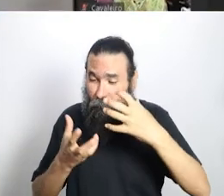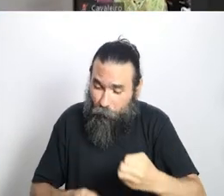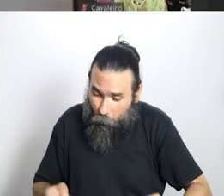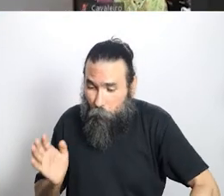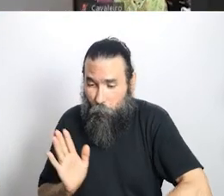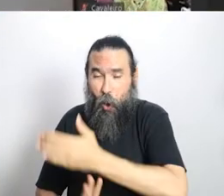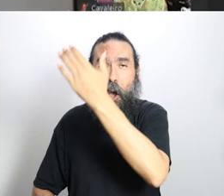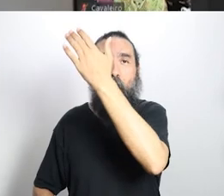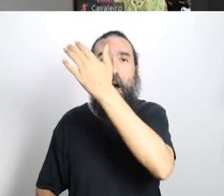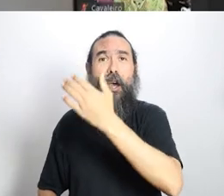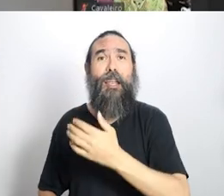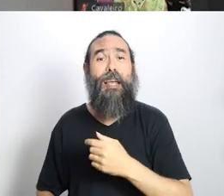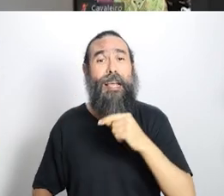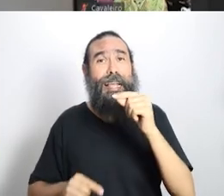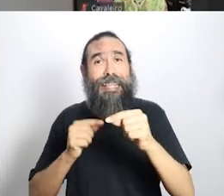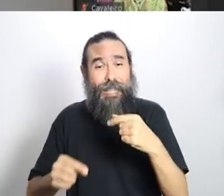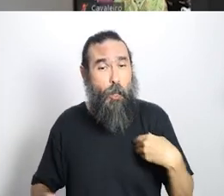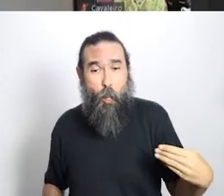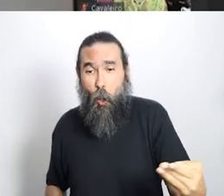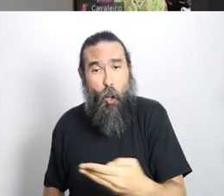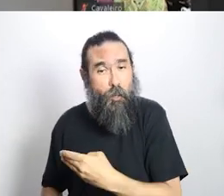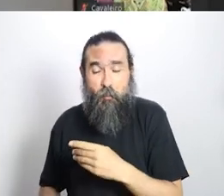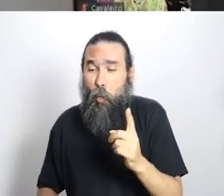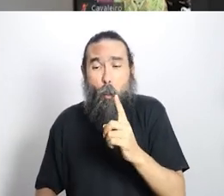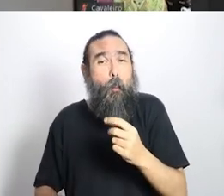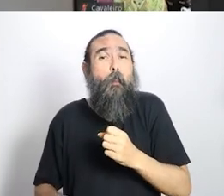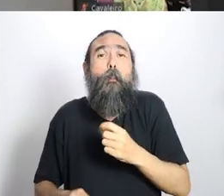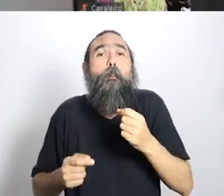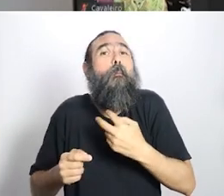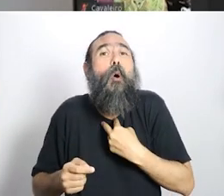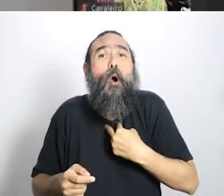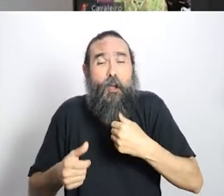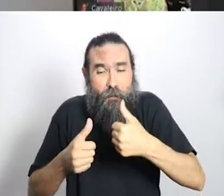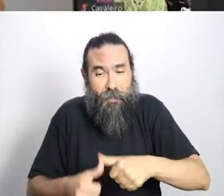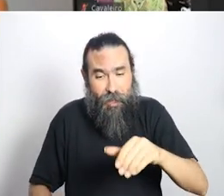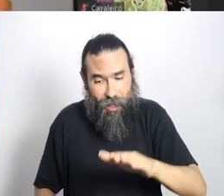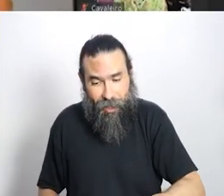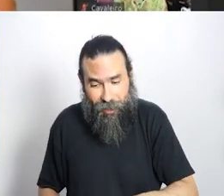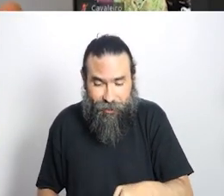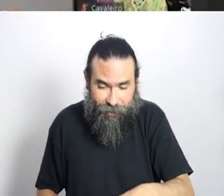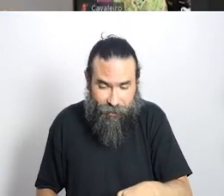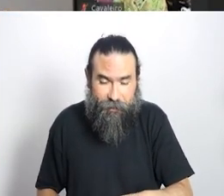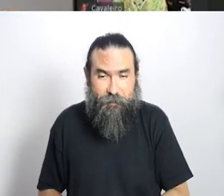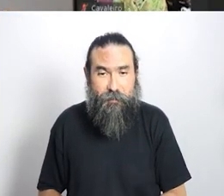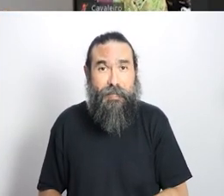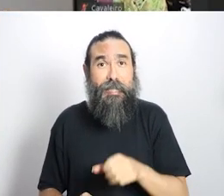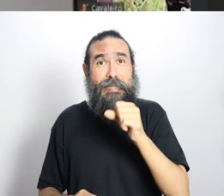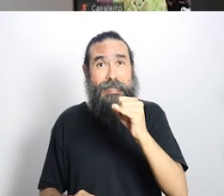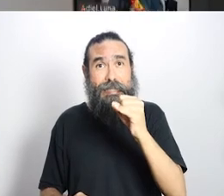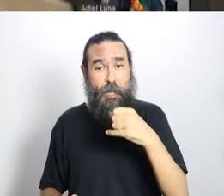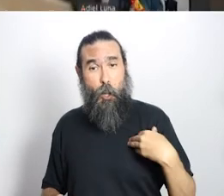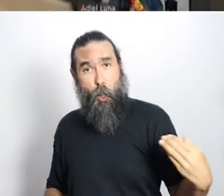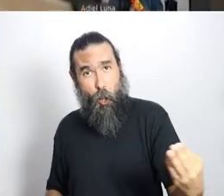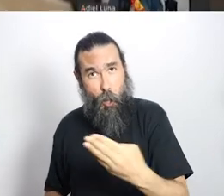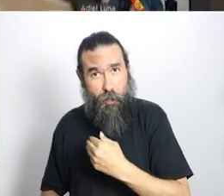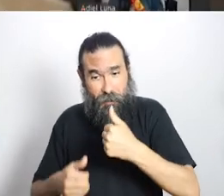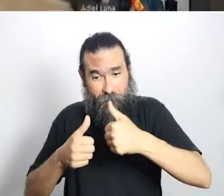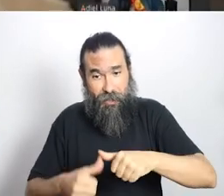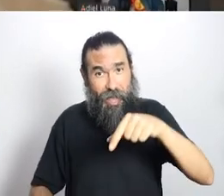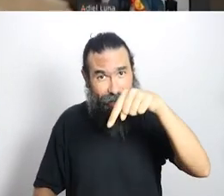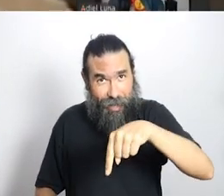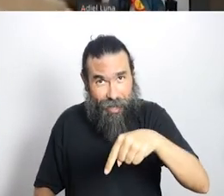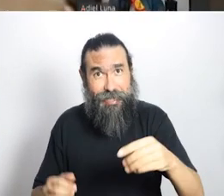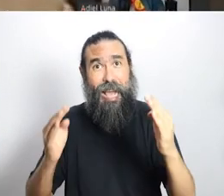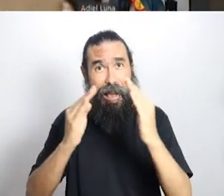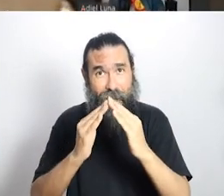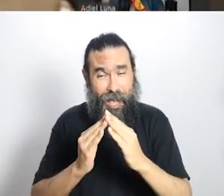nos embora. Que nós não pode ficar aqui. Buli. Se nós